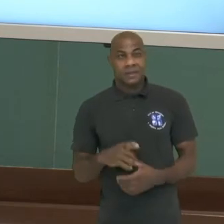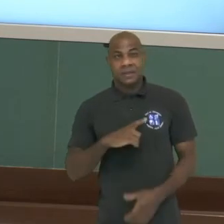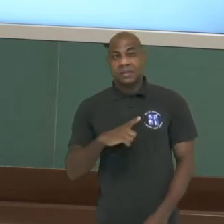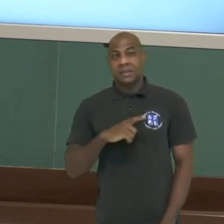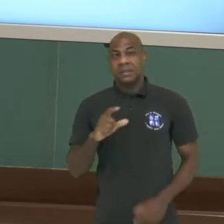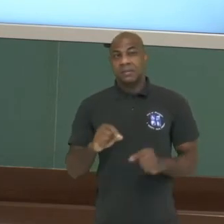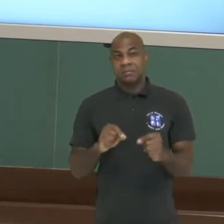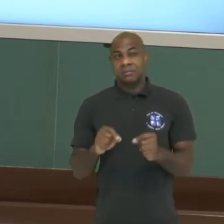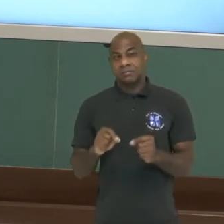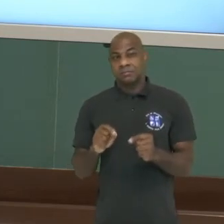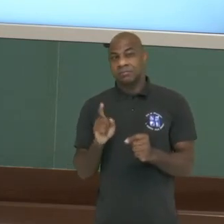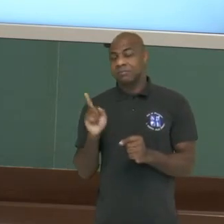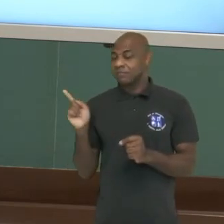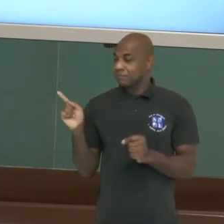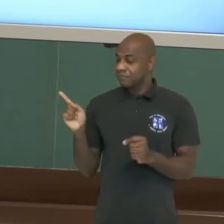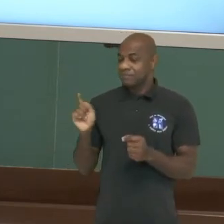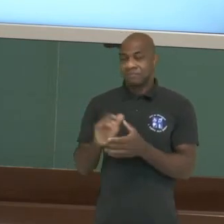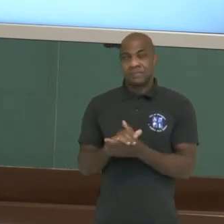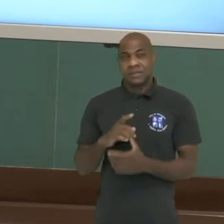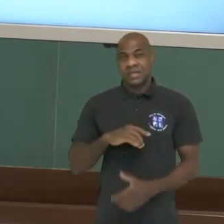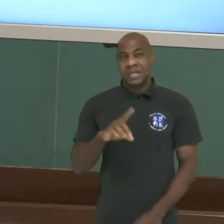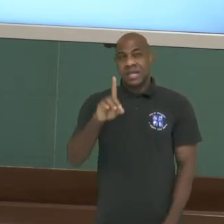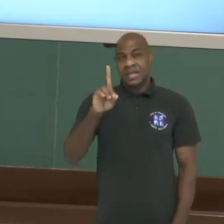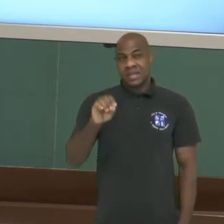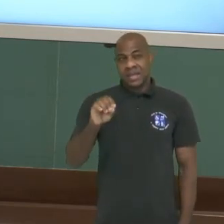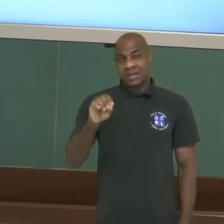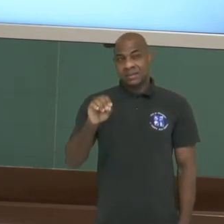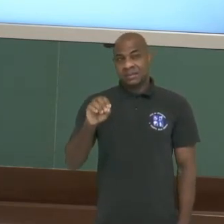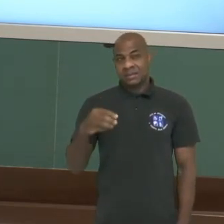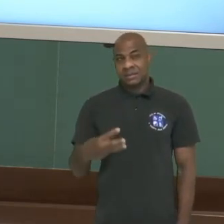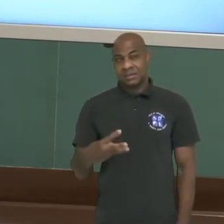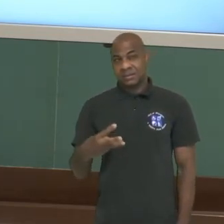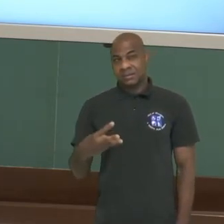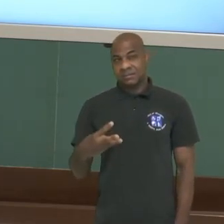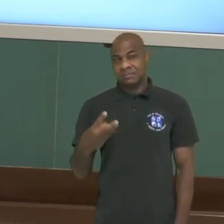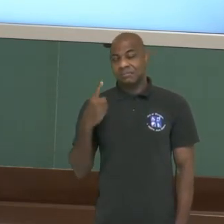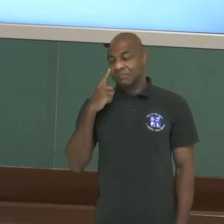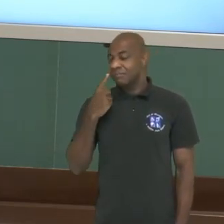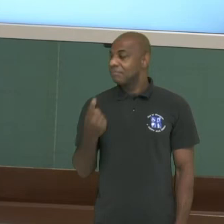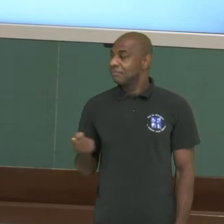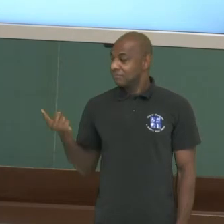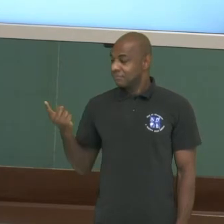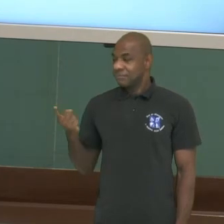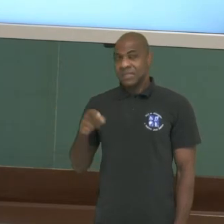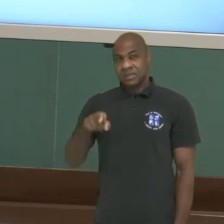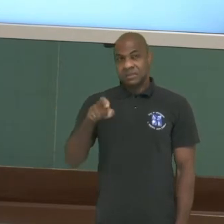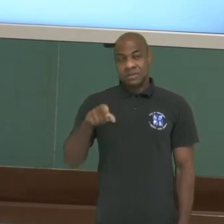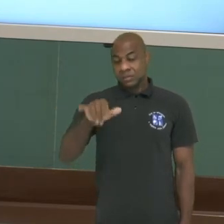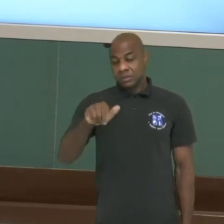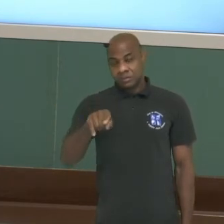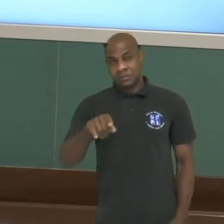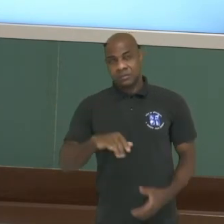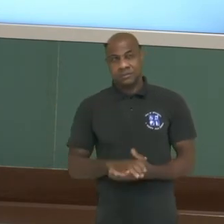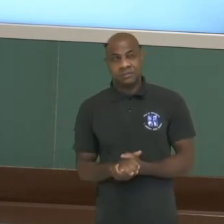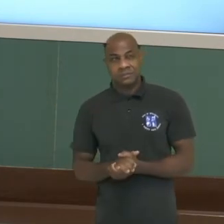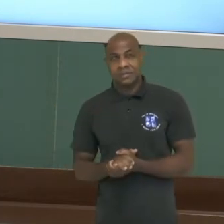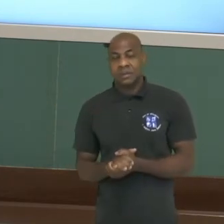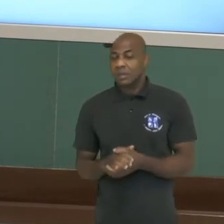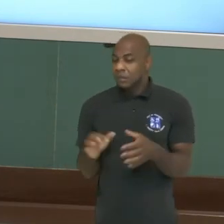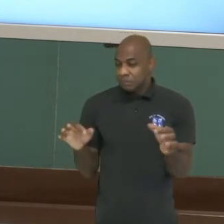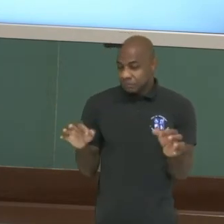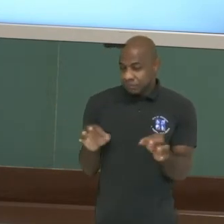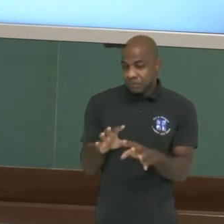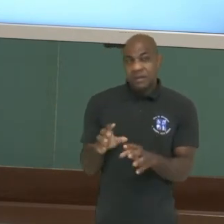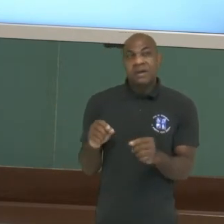de intersecção, que é 10 terços, que é o x, e o y, que a gente já sabia que era 0. Fazendo da